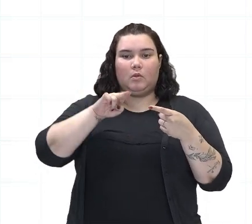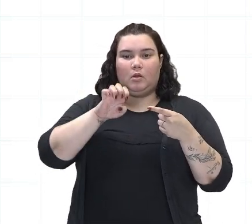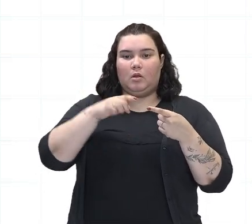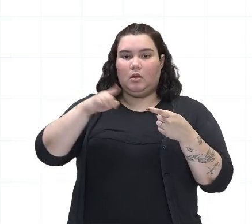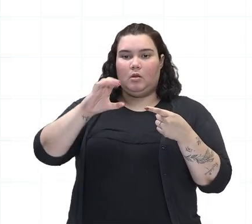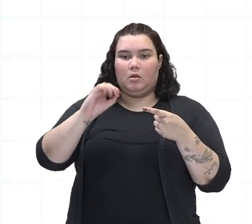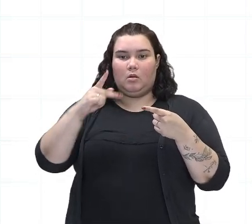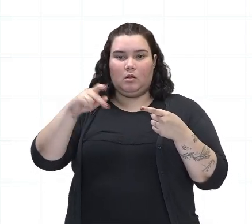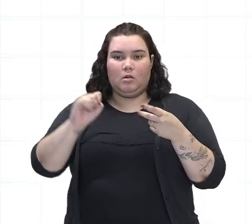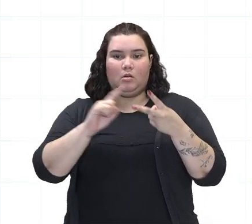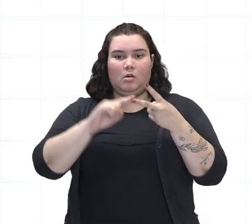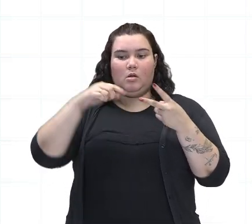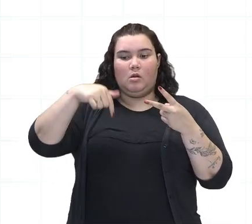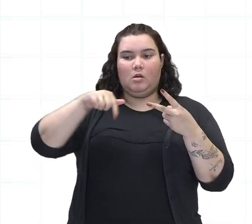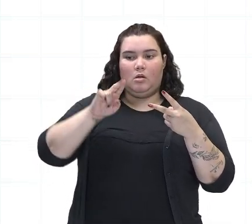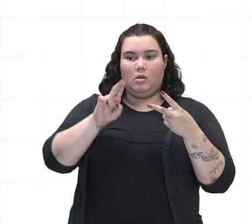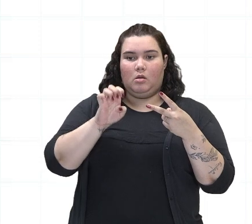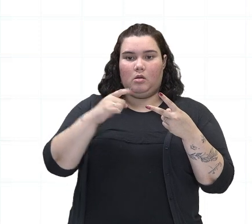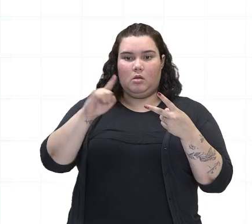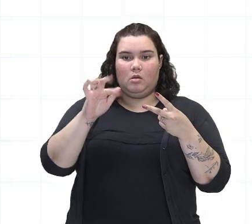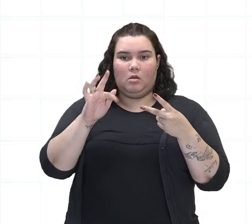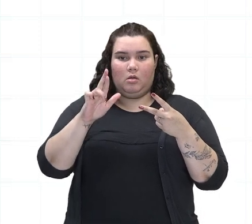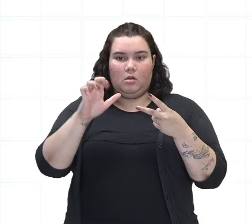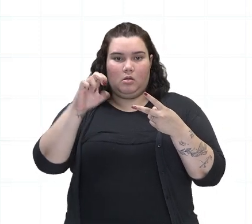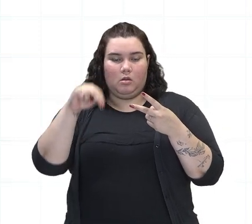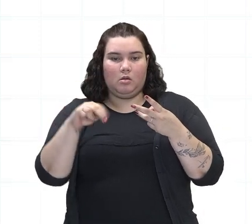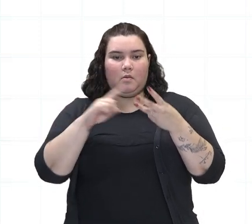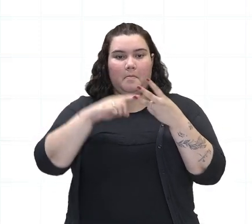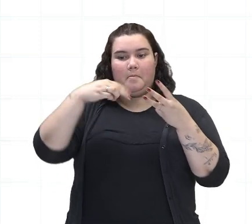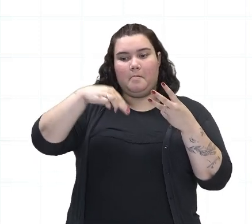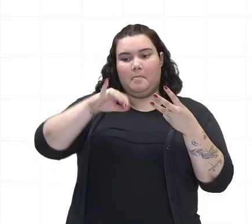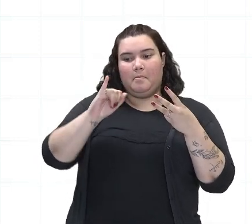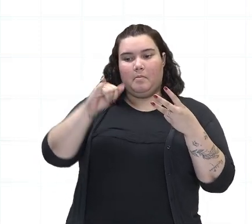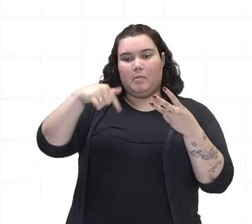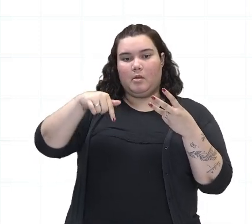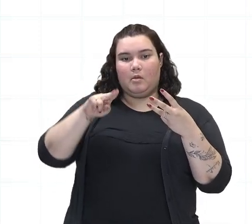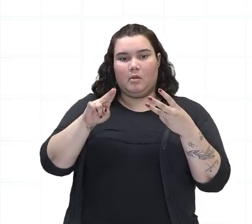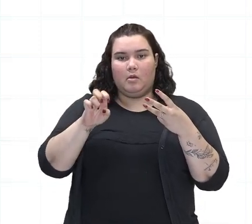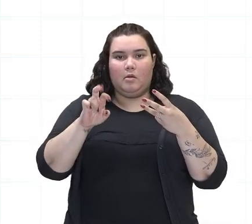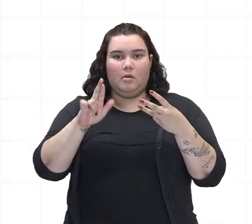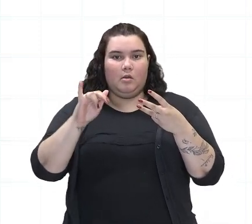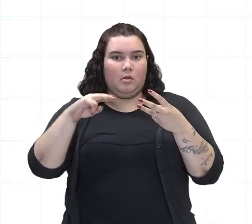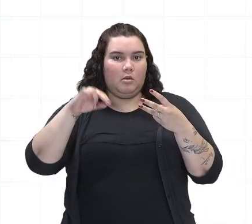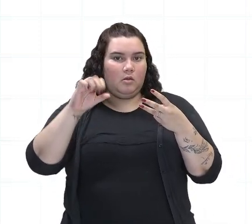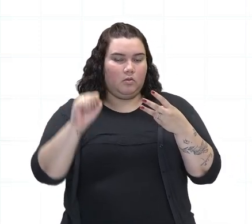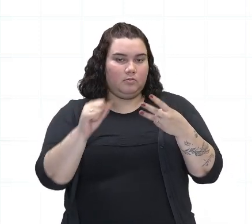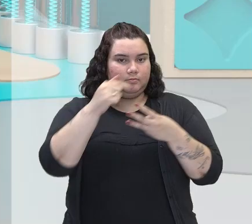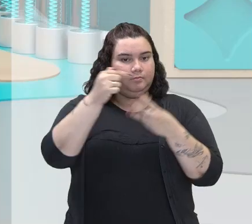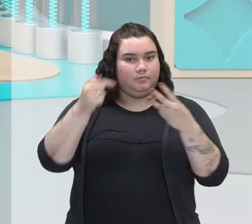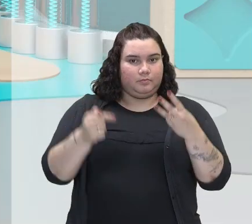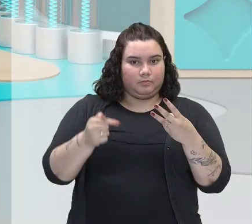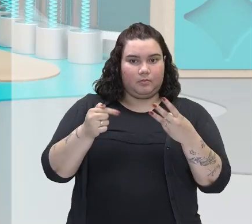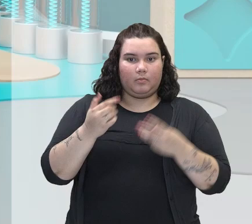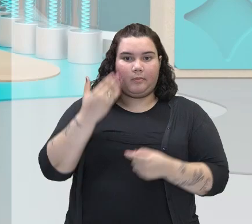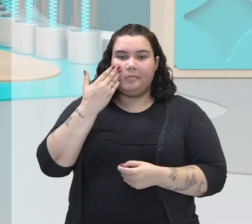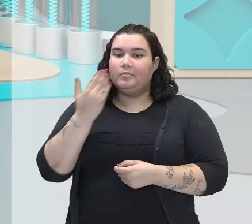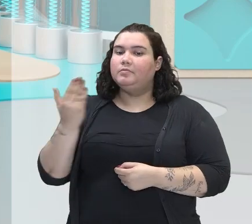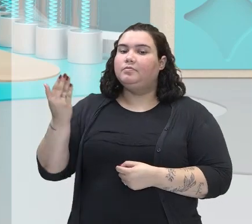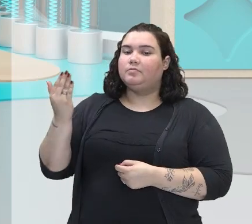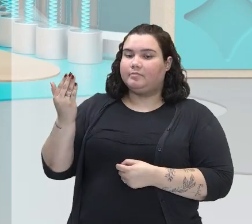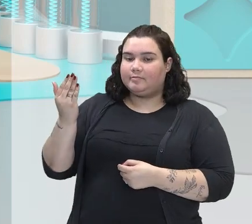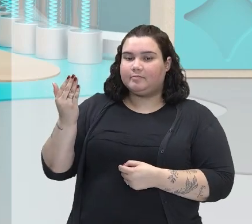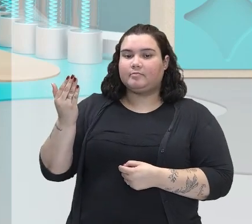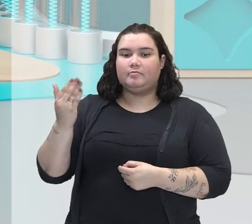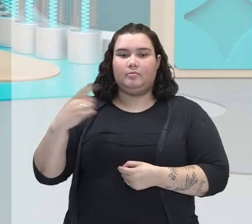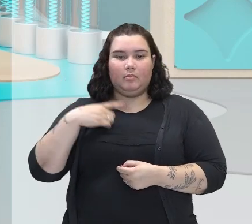Quéopes, Quéfren e Miquerinos, né? Que é o que a gente vai ver aqui na nossa sala. Olha só, a gente tem a imagem